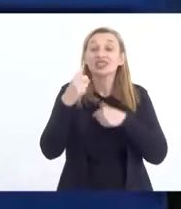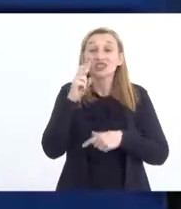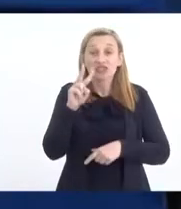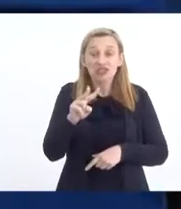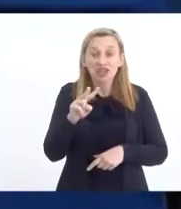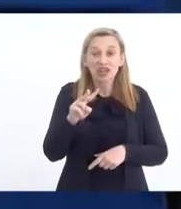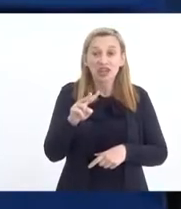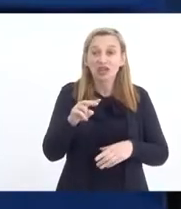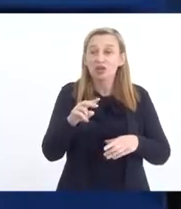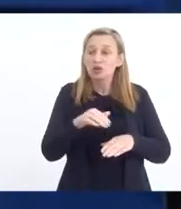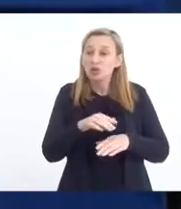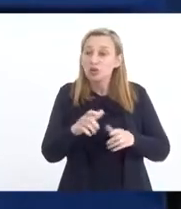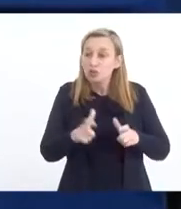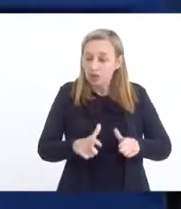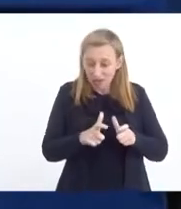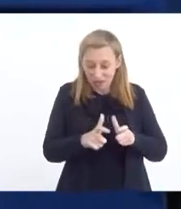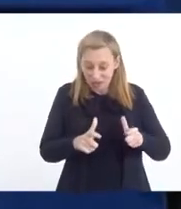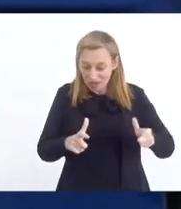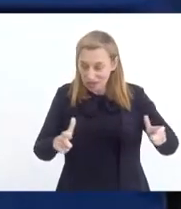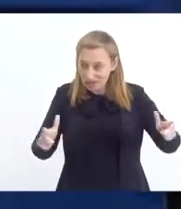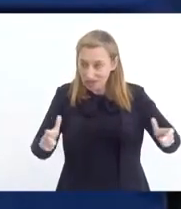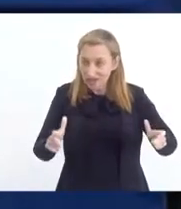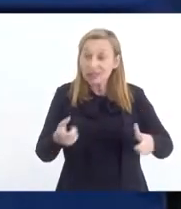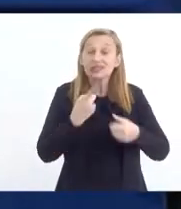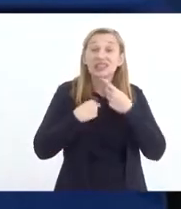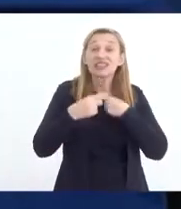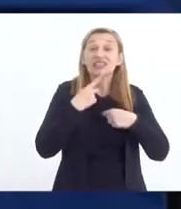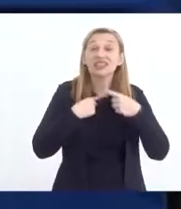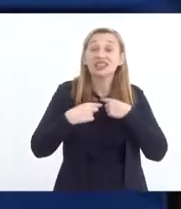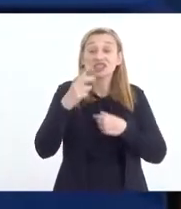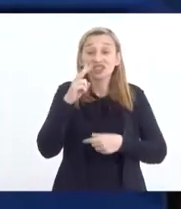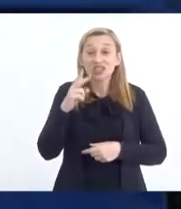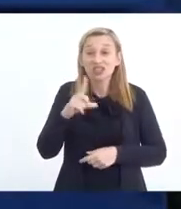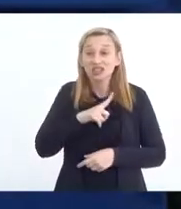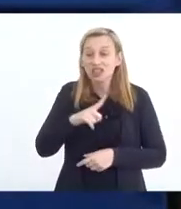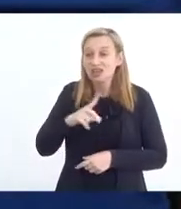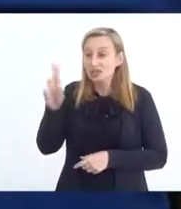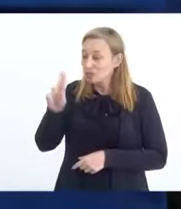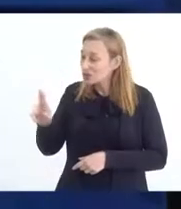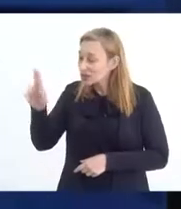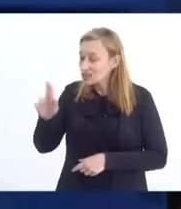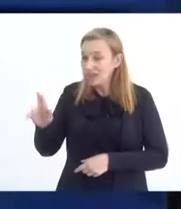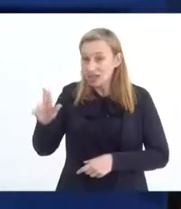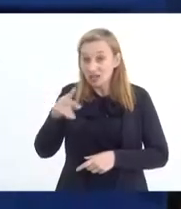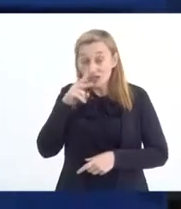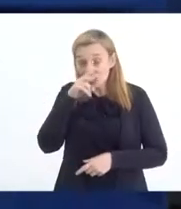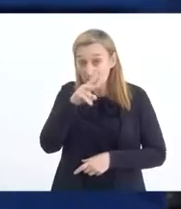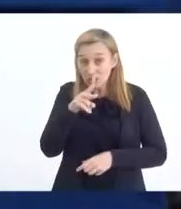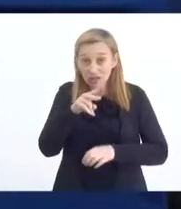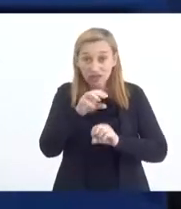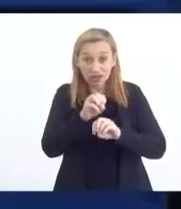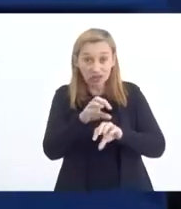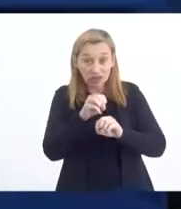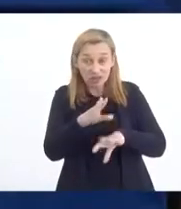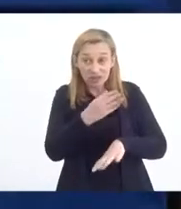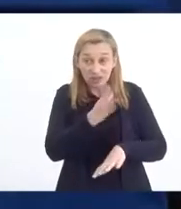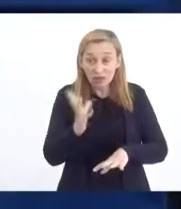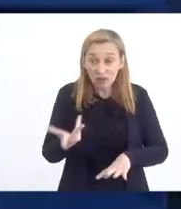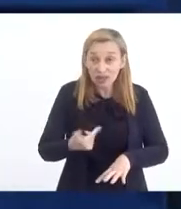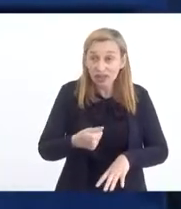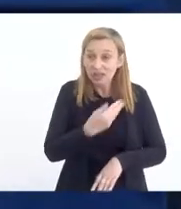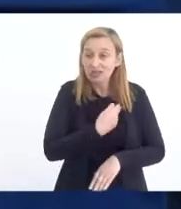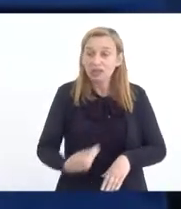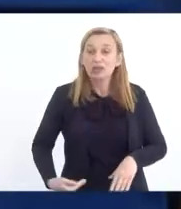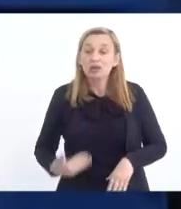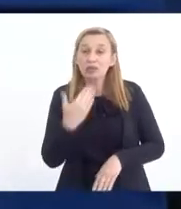Norte e o Noroeste crescendo, todos nós aqui temos o desejo de ter uma universidade fortalecida, uma universidade pública, de ensino de qualidade, e eu peço aqui o